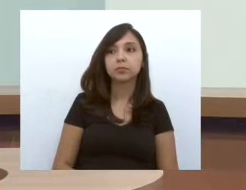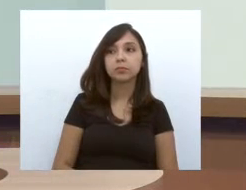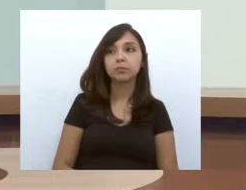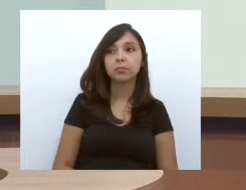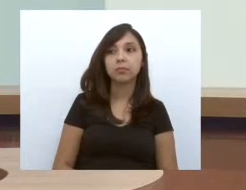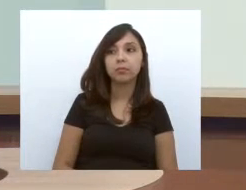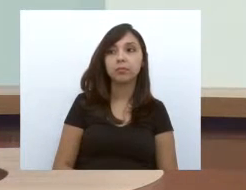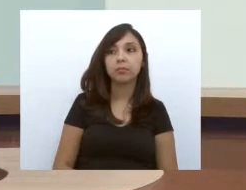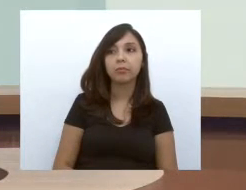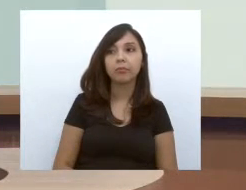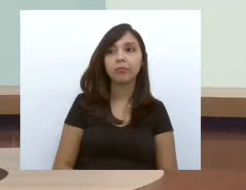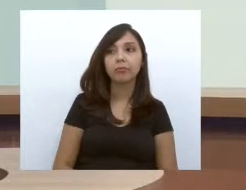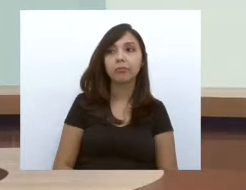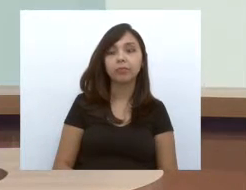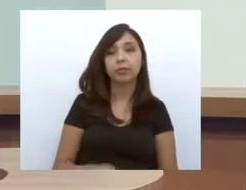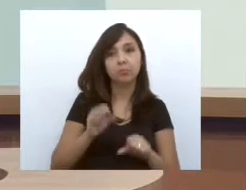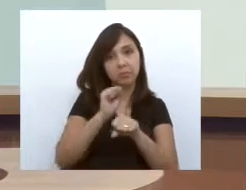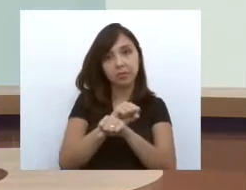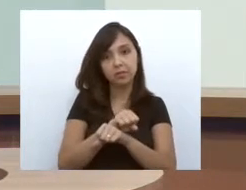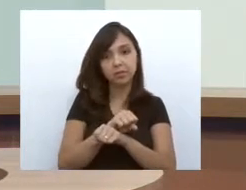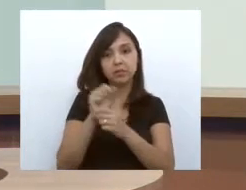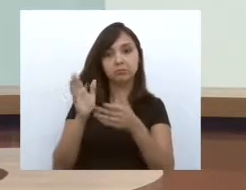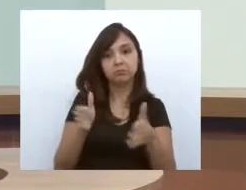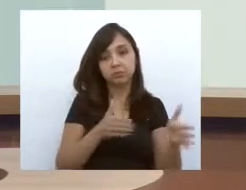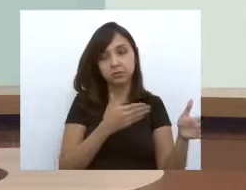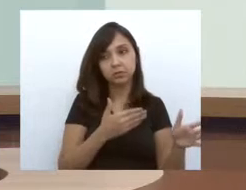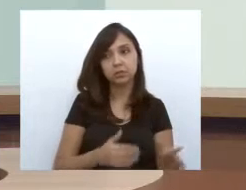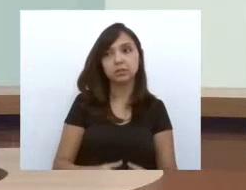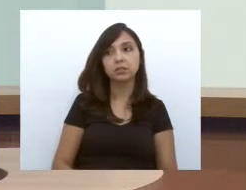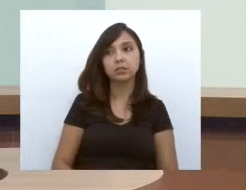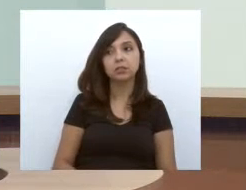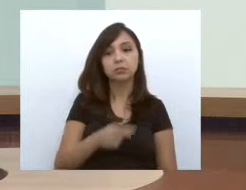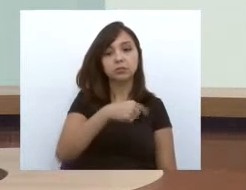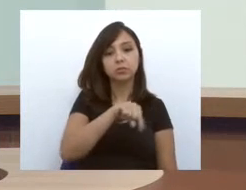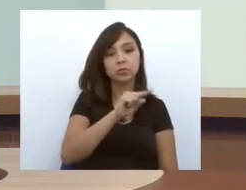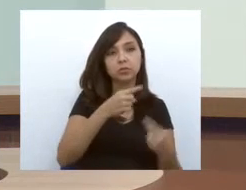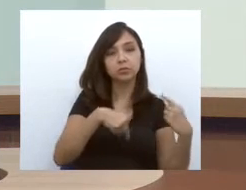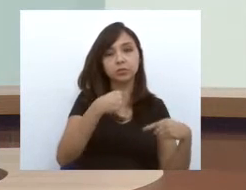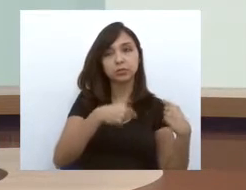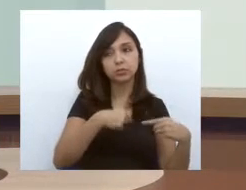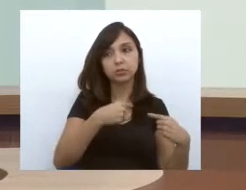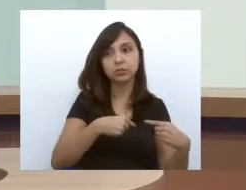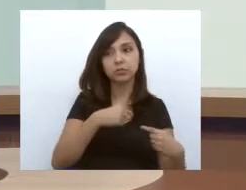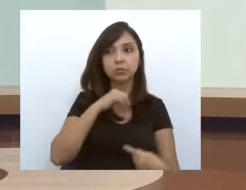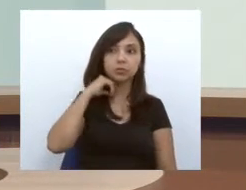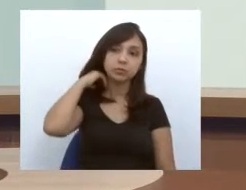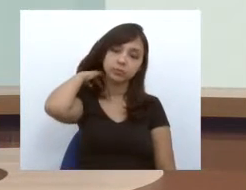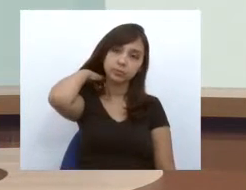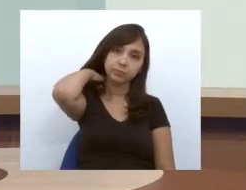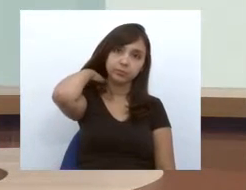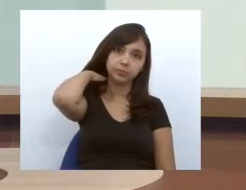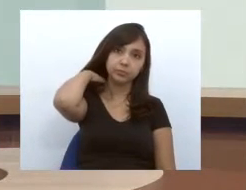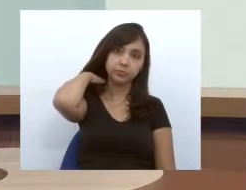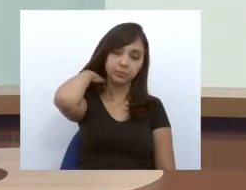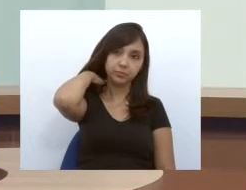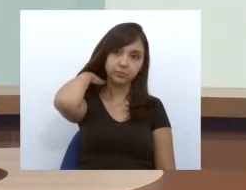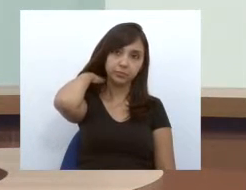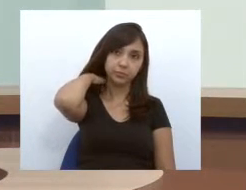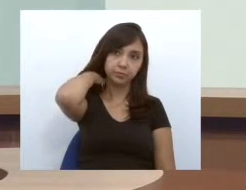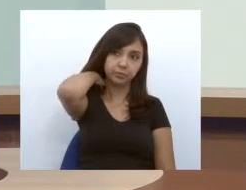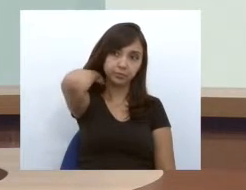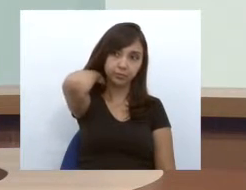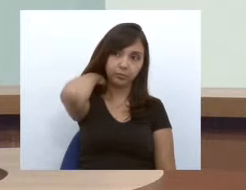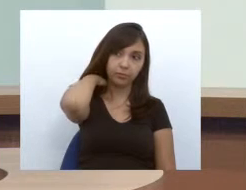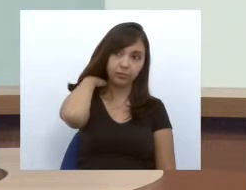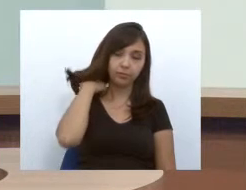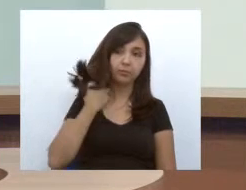desse vereador por suspender a sessão. Nós tivemos a discussão. Pessoal, só um minutinho só. O vereador está na tribuna, eu preciso garantir a fala dele. Vamos ouvir, por